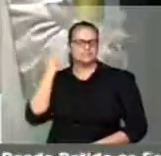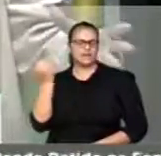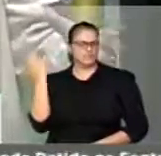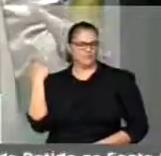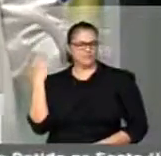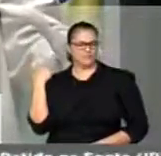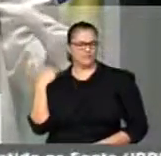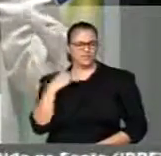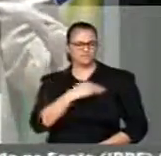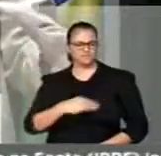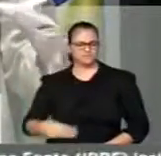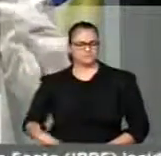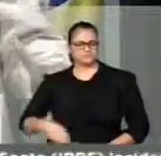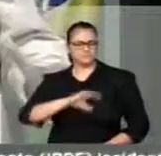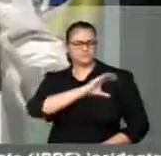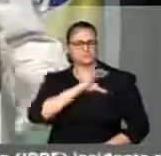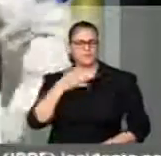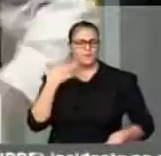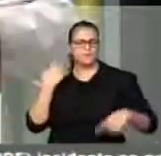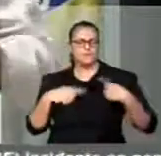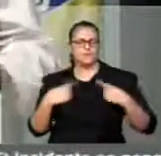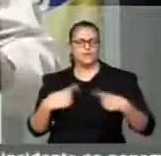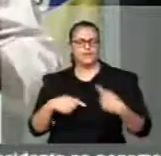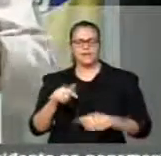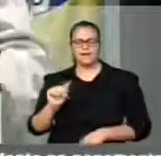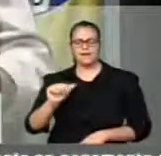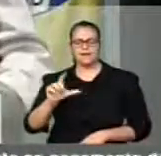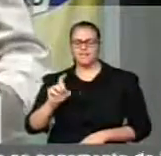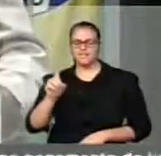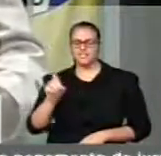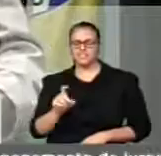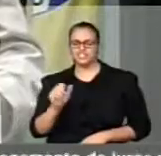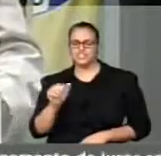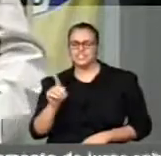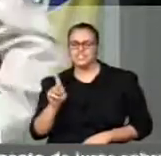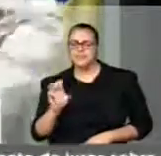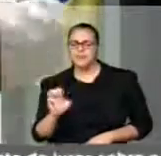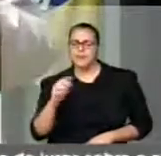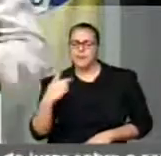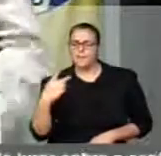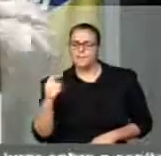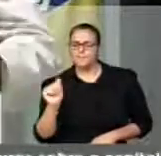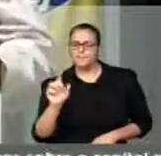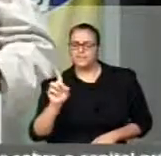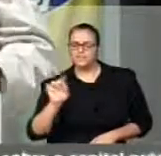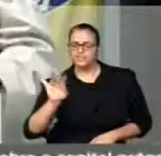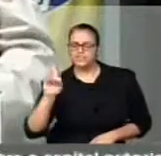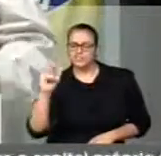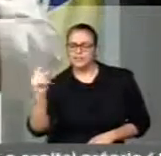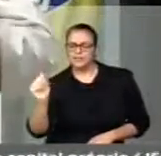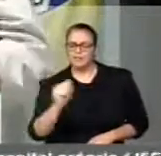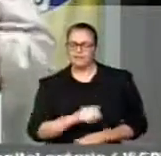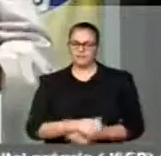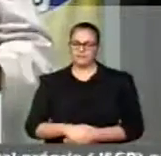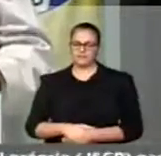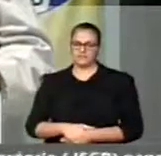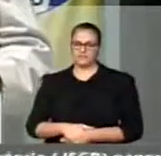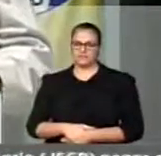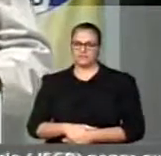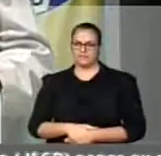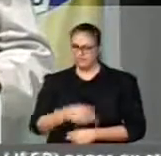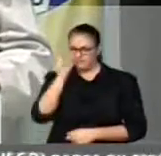ministro da Coordenação Política, Alexandre Padilha, percorrendo o Brasil?